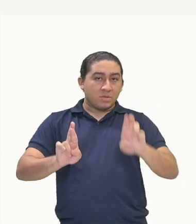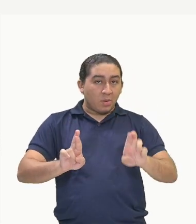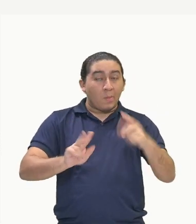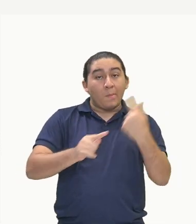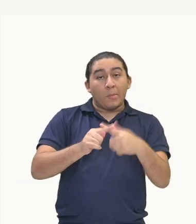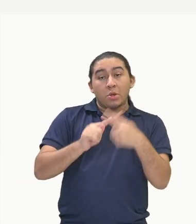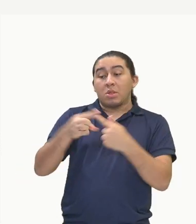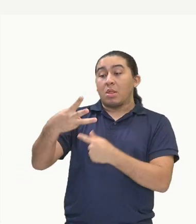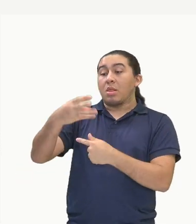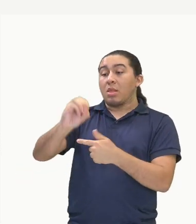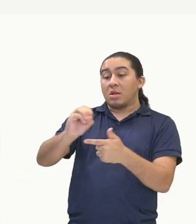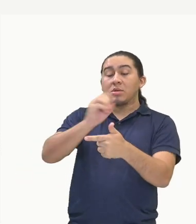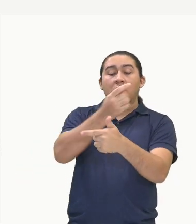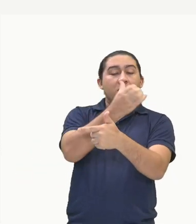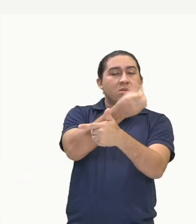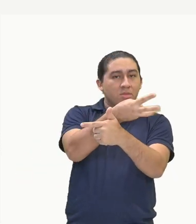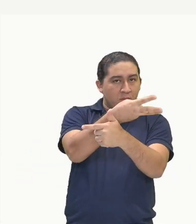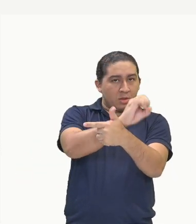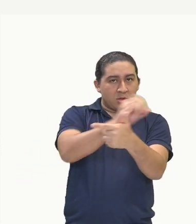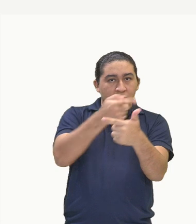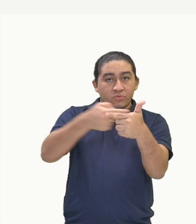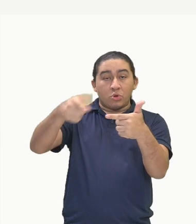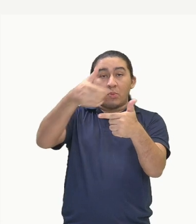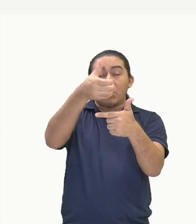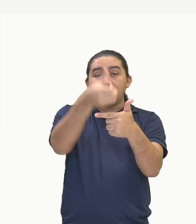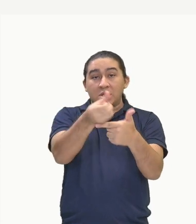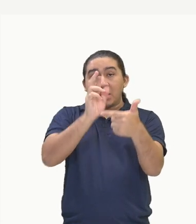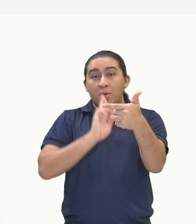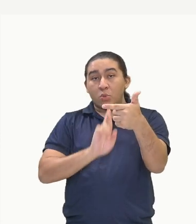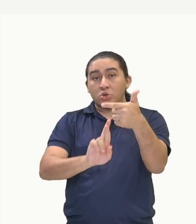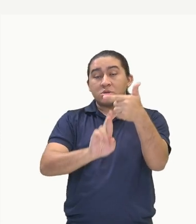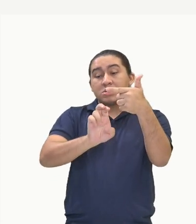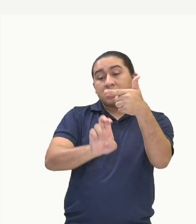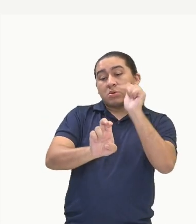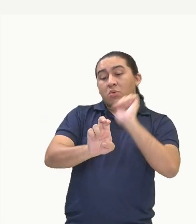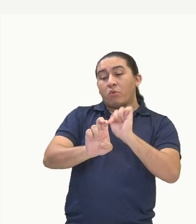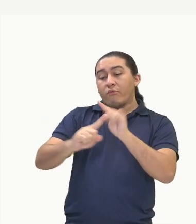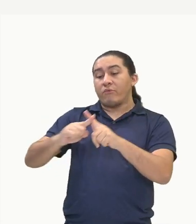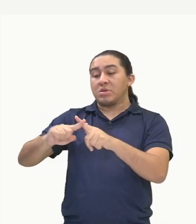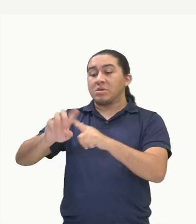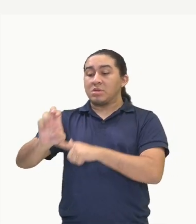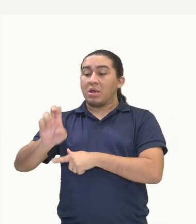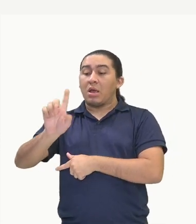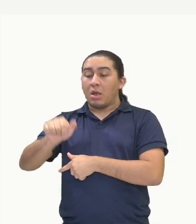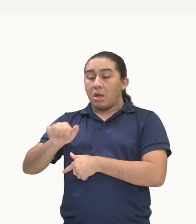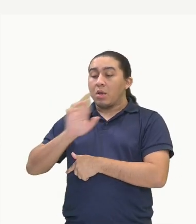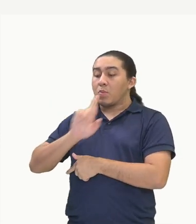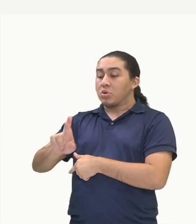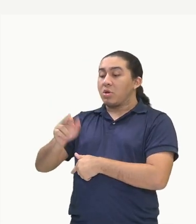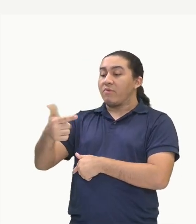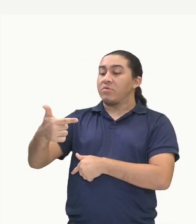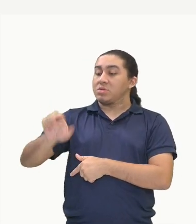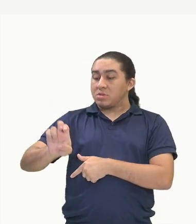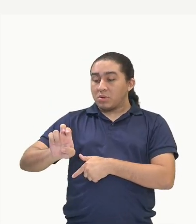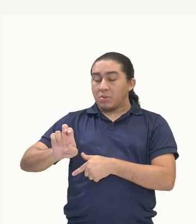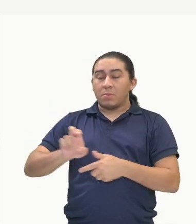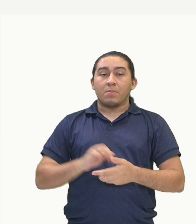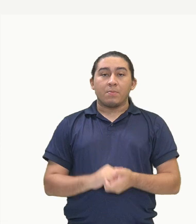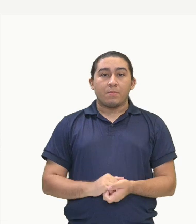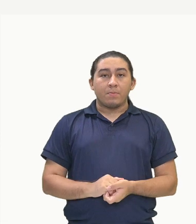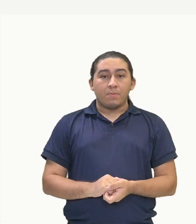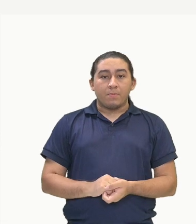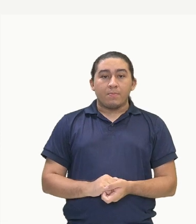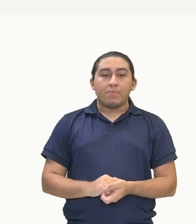30 dividido por 6 é 5 e 5 vezes 5 é 25. Da mesma forma, eu também farei aqui com a nossa